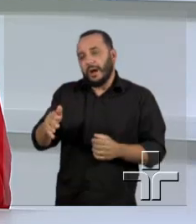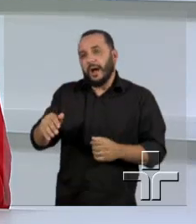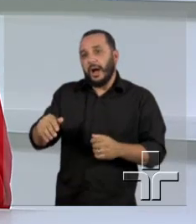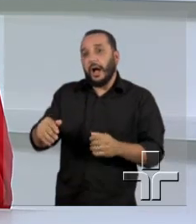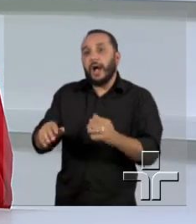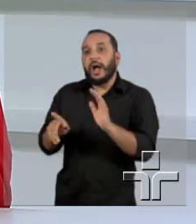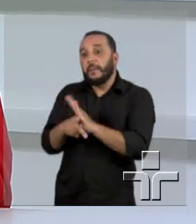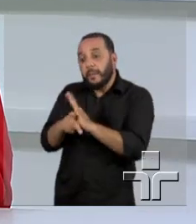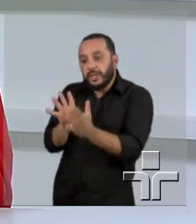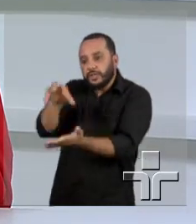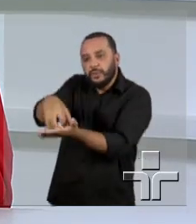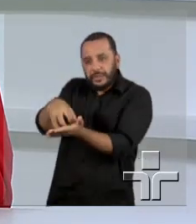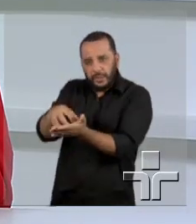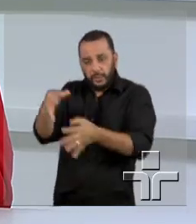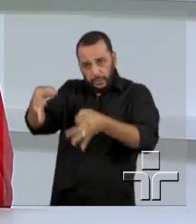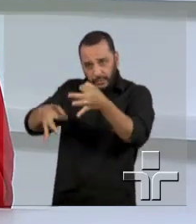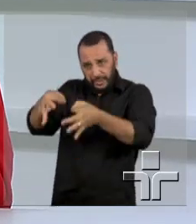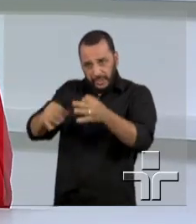também determinou,